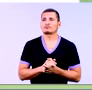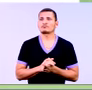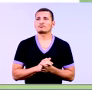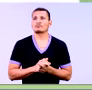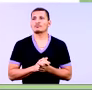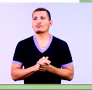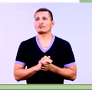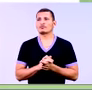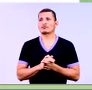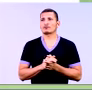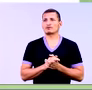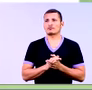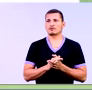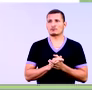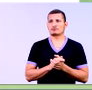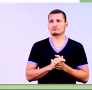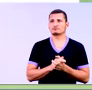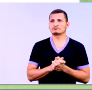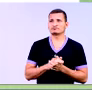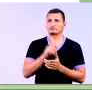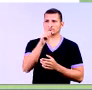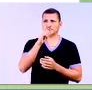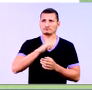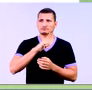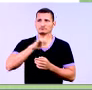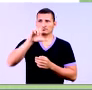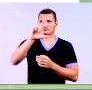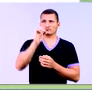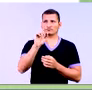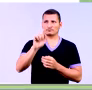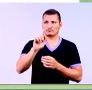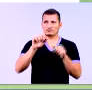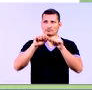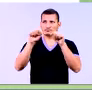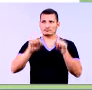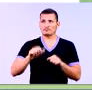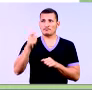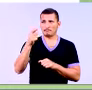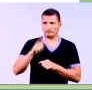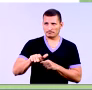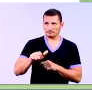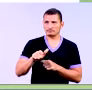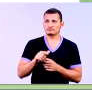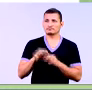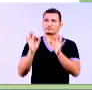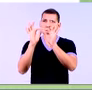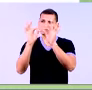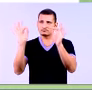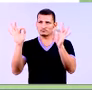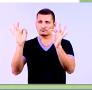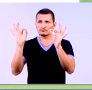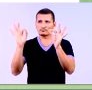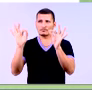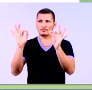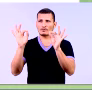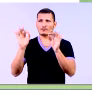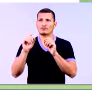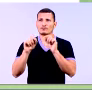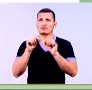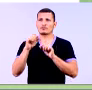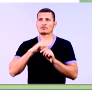Olha, aqui nós temos no log do sistema mais um registro aqui, ó, mais uma linha registrada. E o que nós